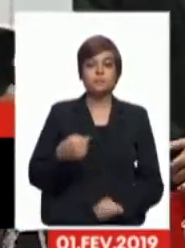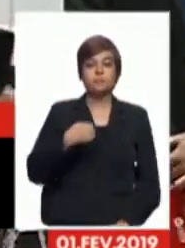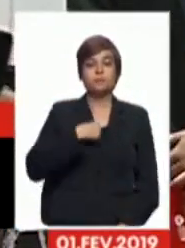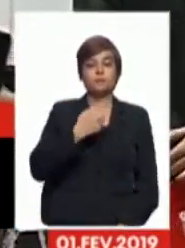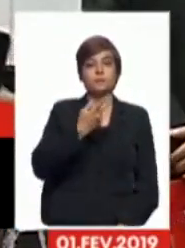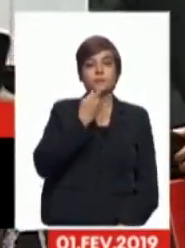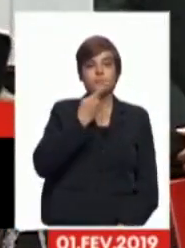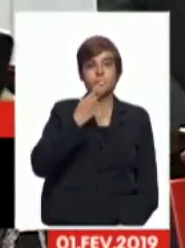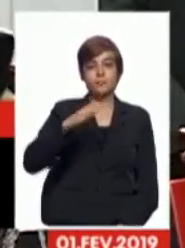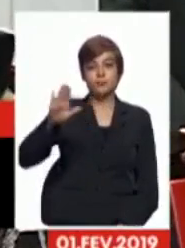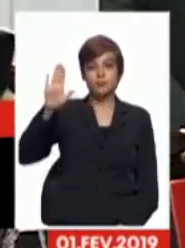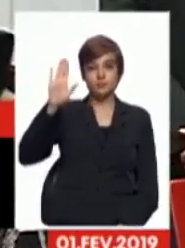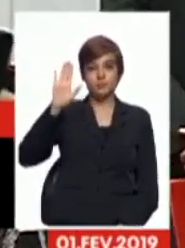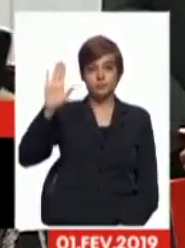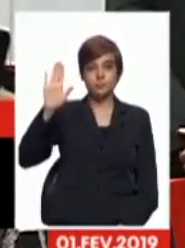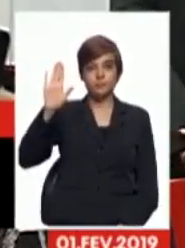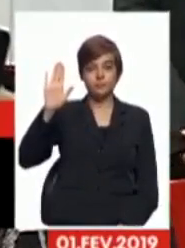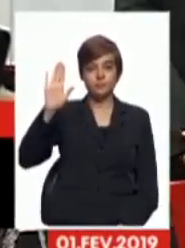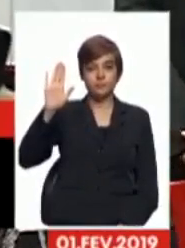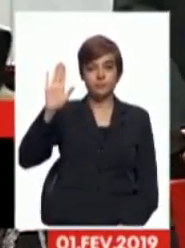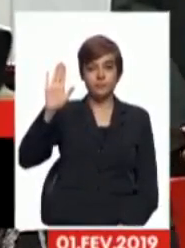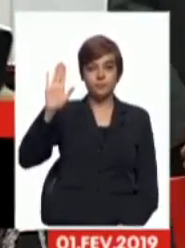O prometo.